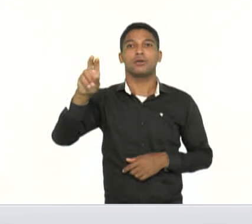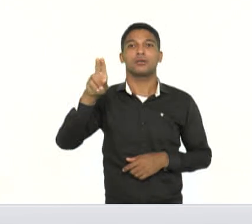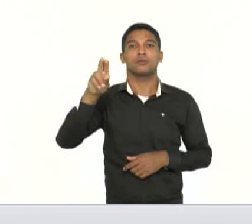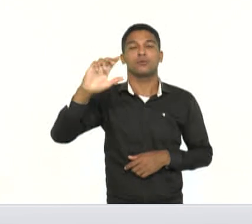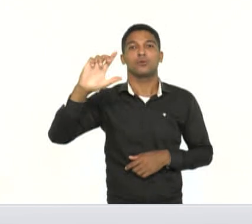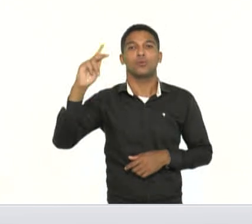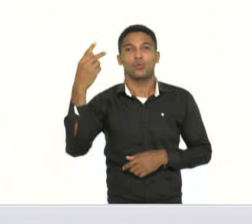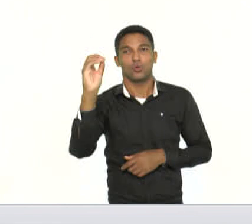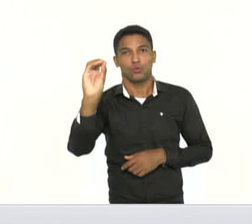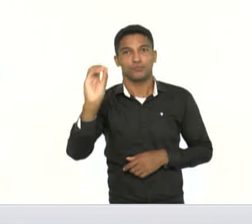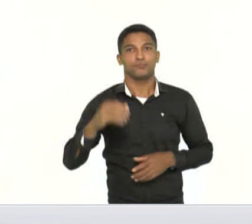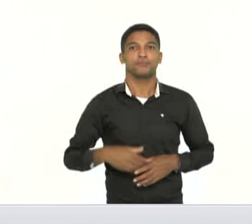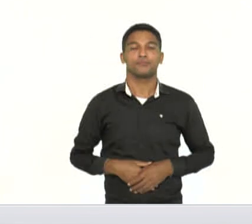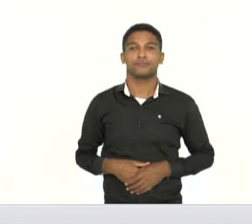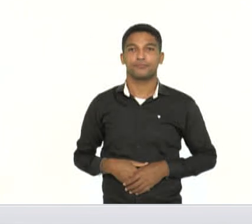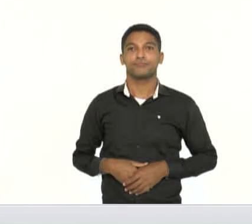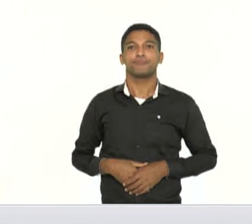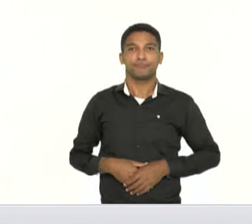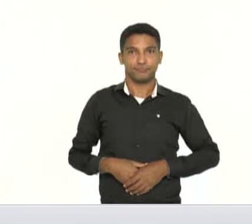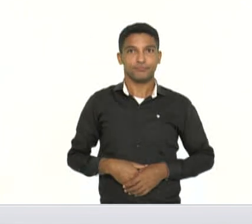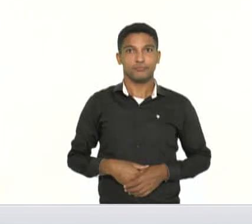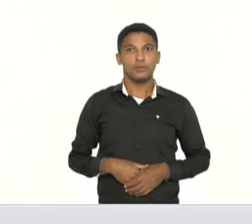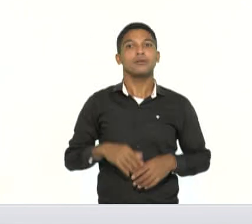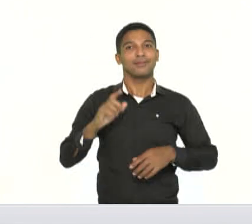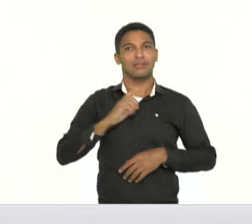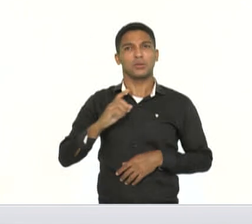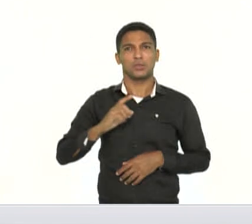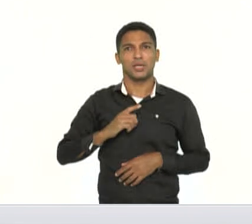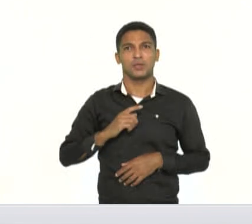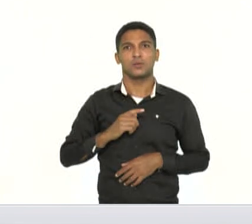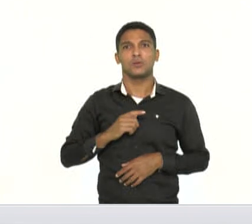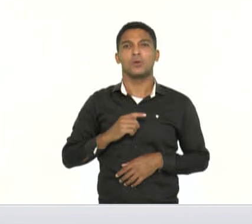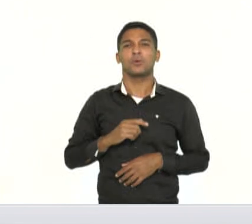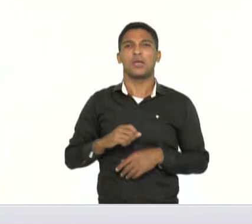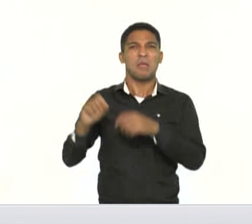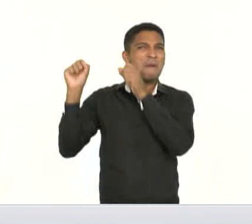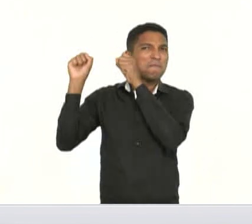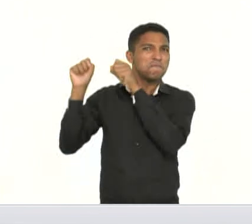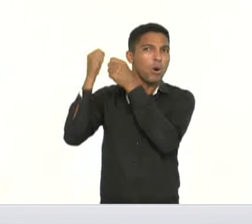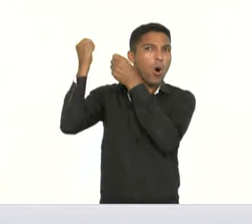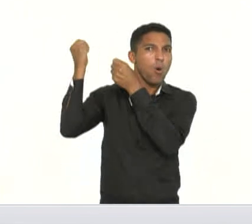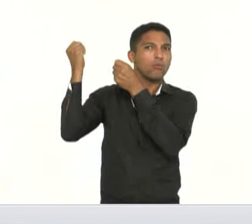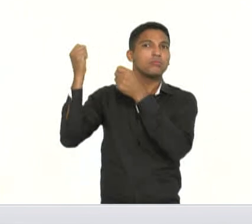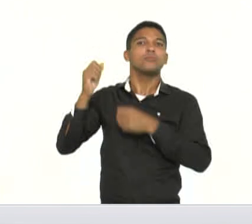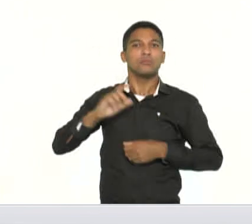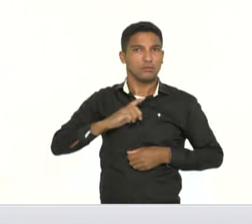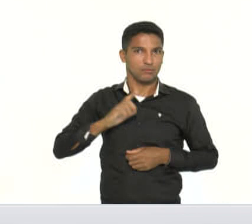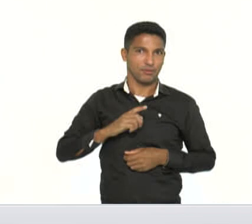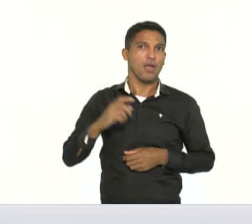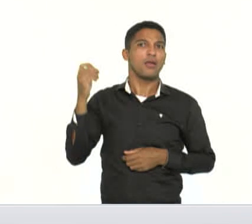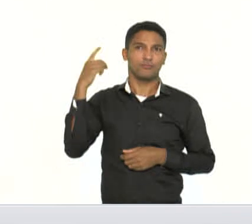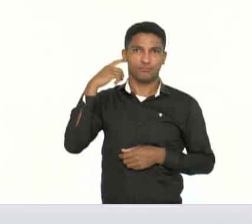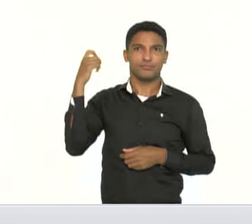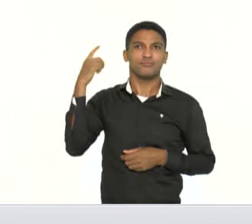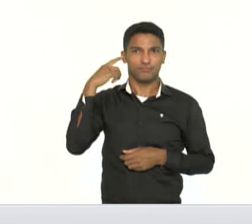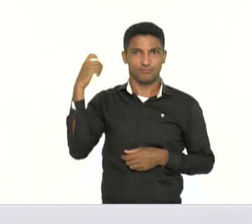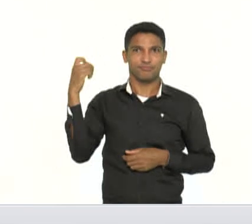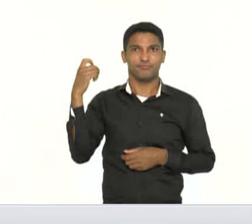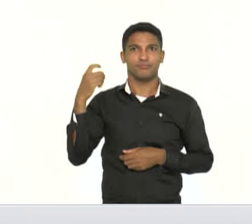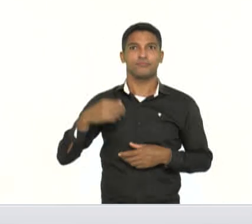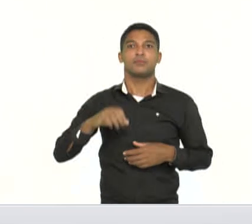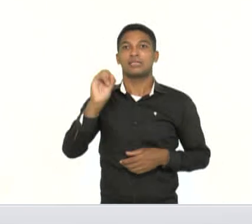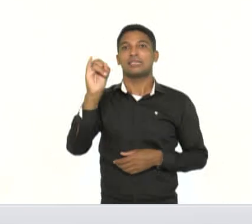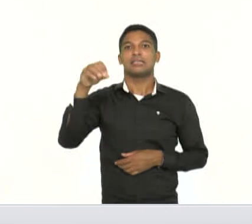impacto. Trata-se da poluição sonora. A poluição sonora corresponde ao ruído provocado, por exemplo,